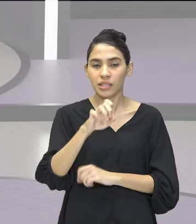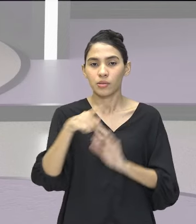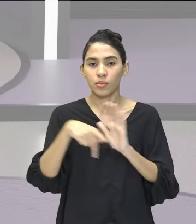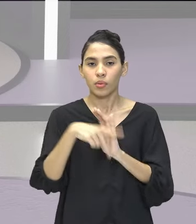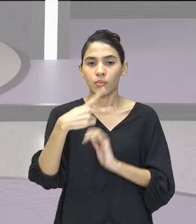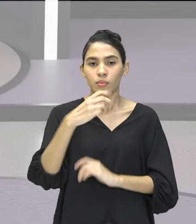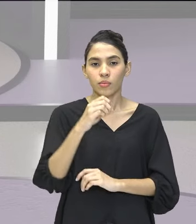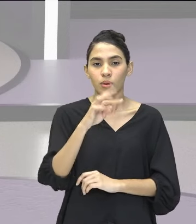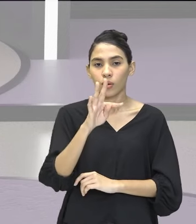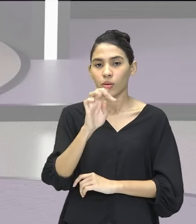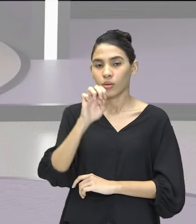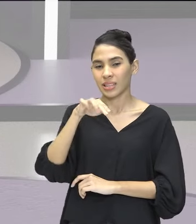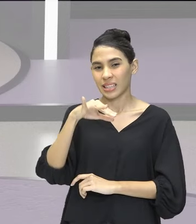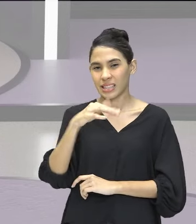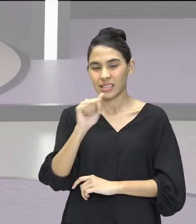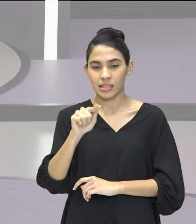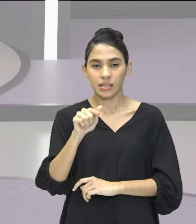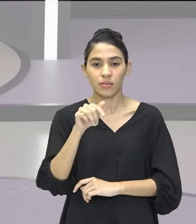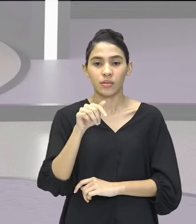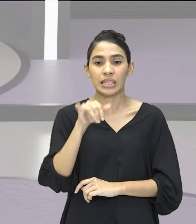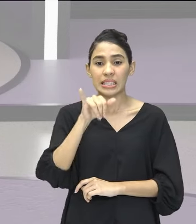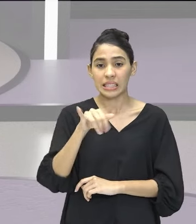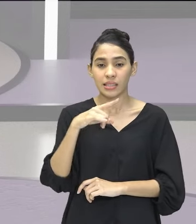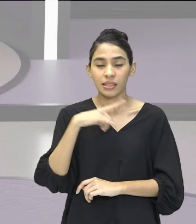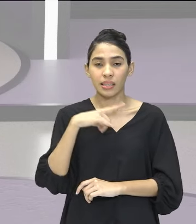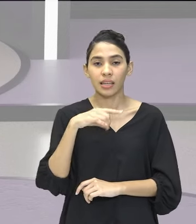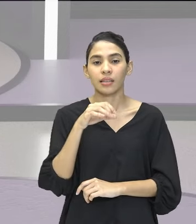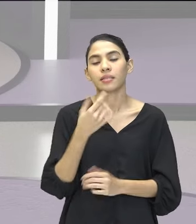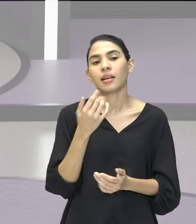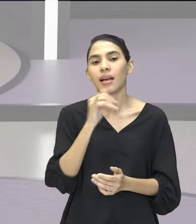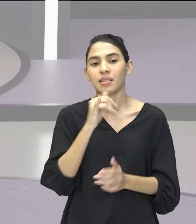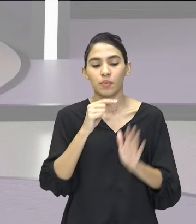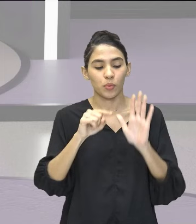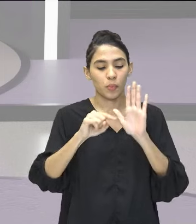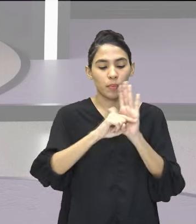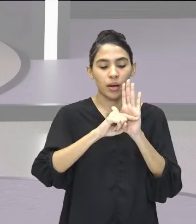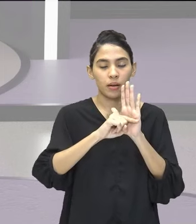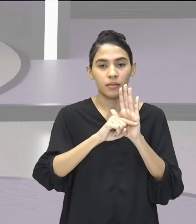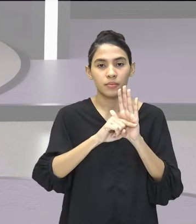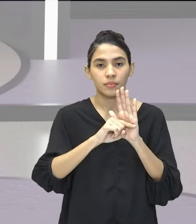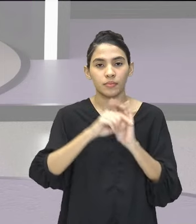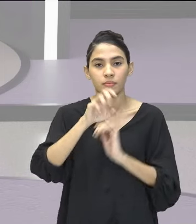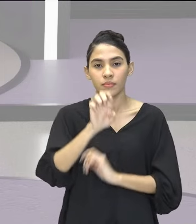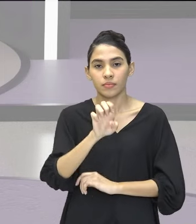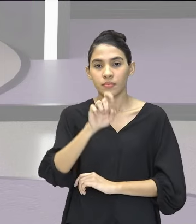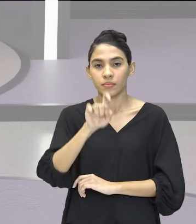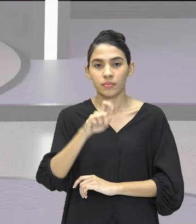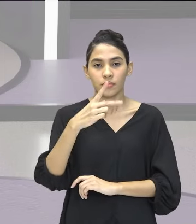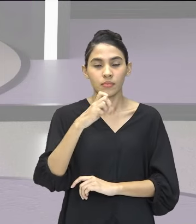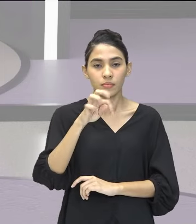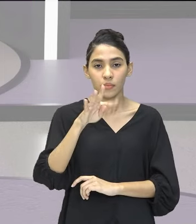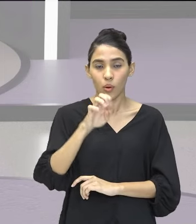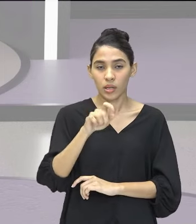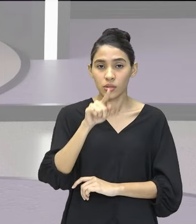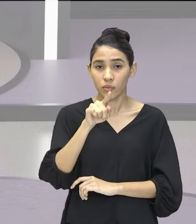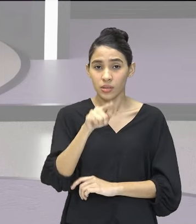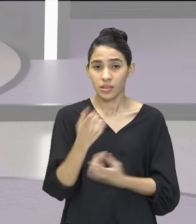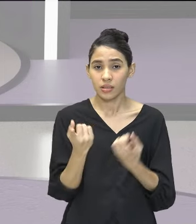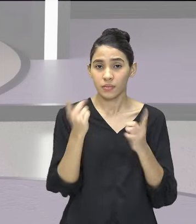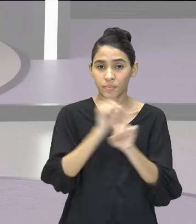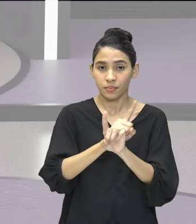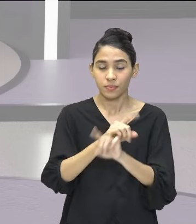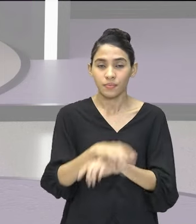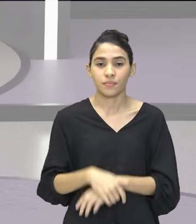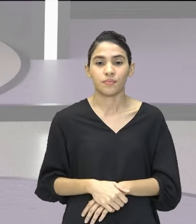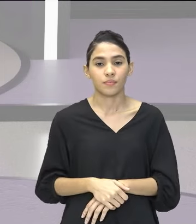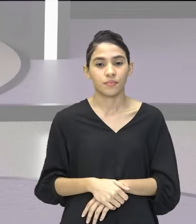Então, todas as vezes que aparecem expoentes negativos, você vai proceder aí fazendo inverso. E